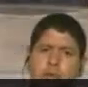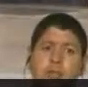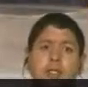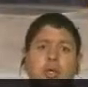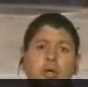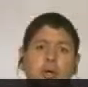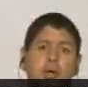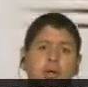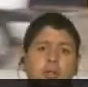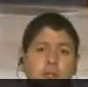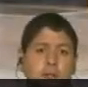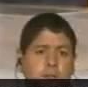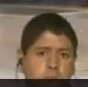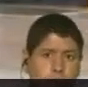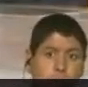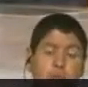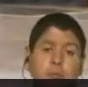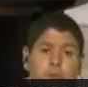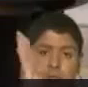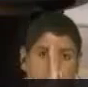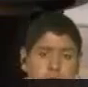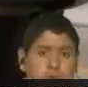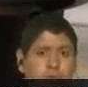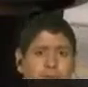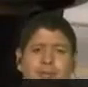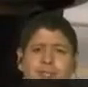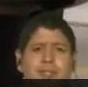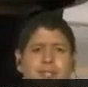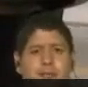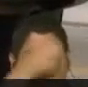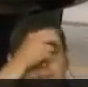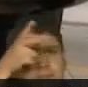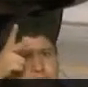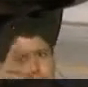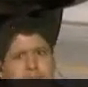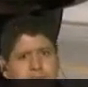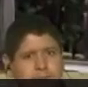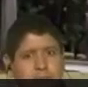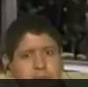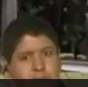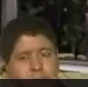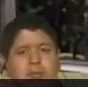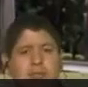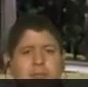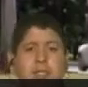refere-se somente aos impostos federais, não considerando o valor das alíquotas estaduais, como o ICMS.